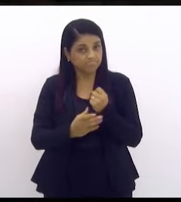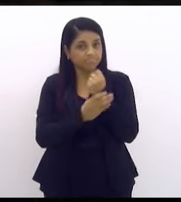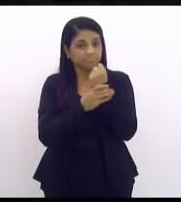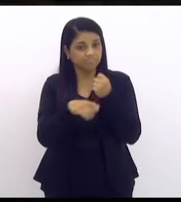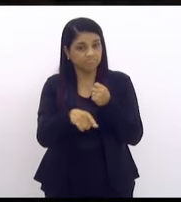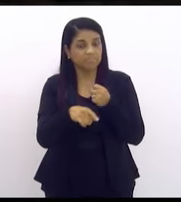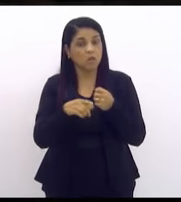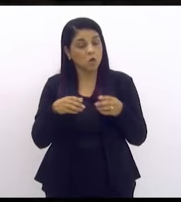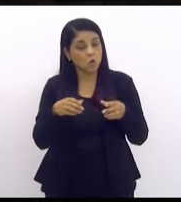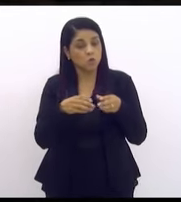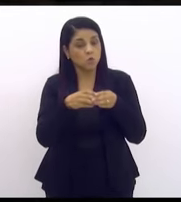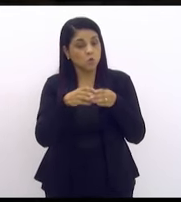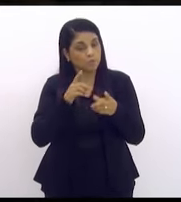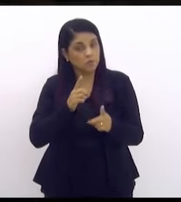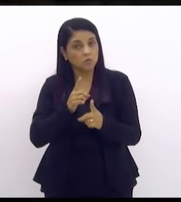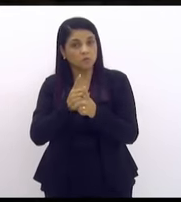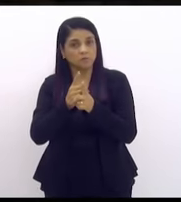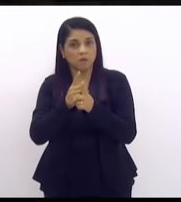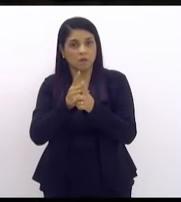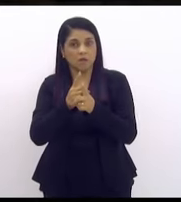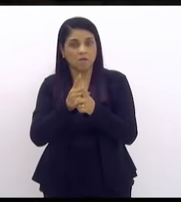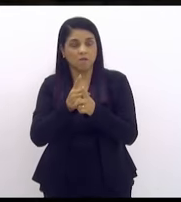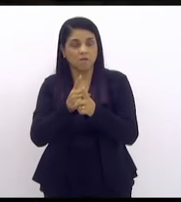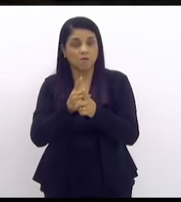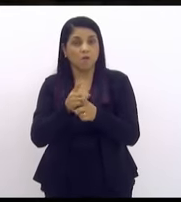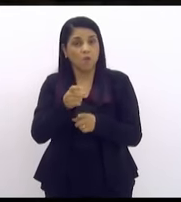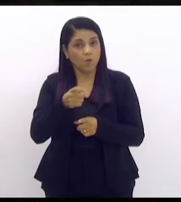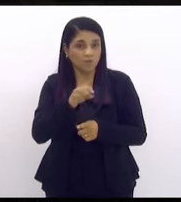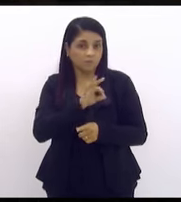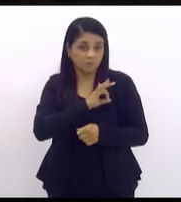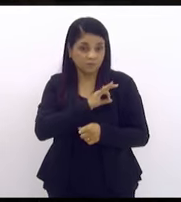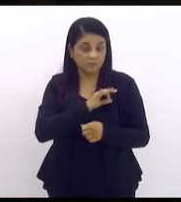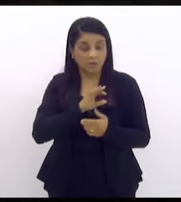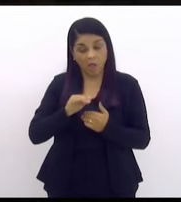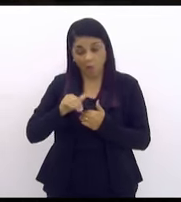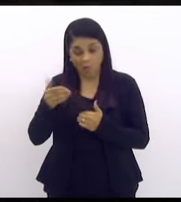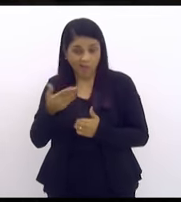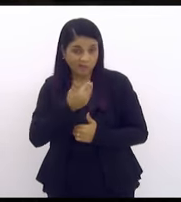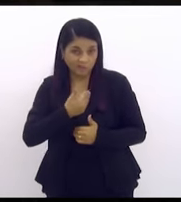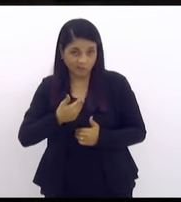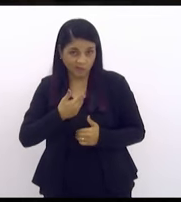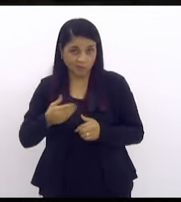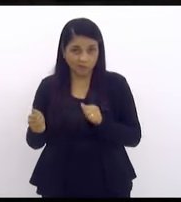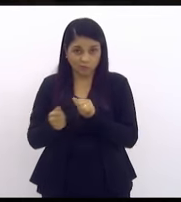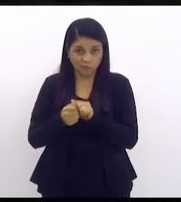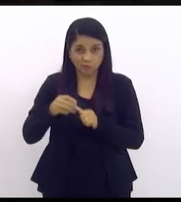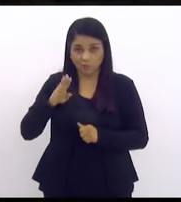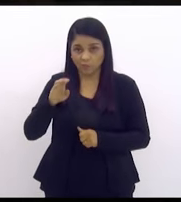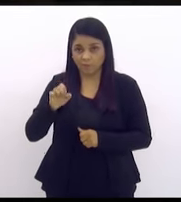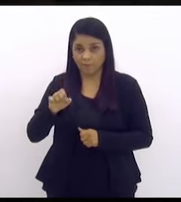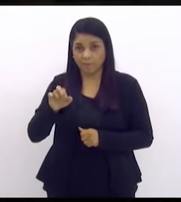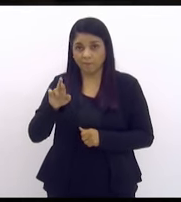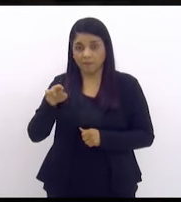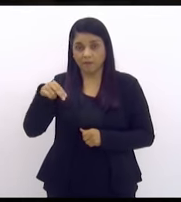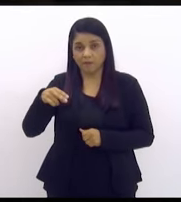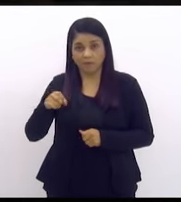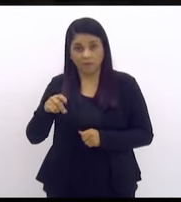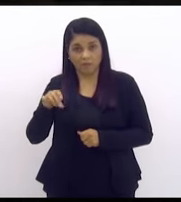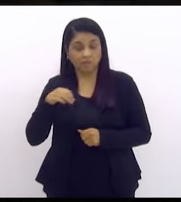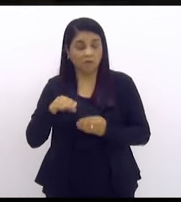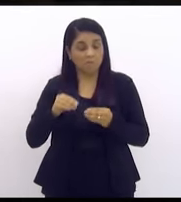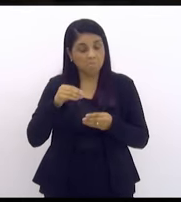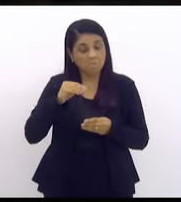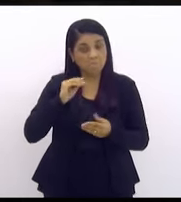grupos, encontrarem os veteranos, se o governador amanhã, ao lado do Bernardo Rossi, vai falar se vai pagar a grã para os veteranos ou não da